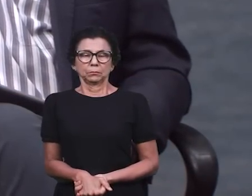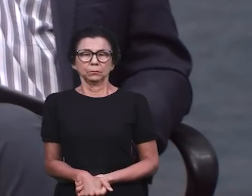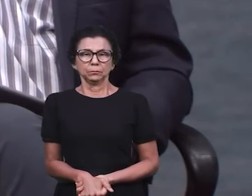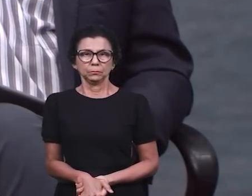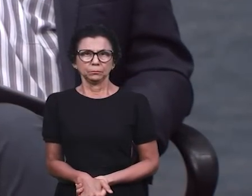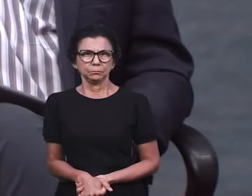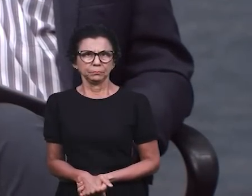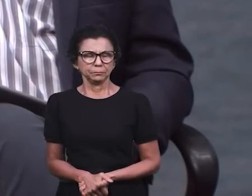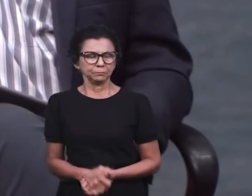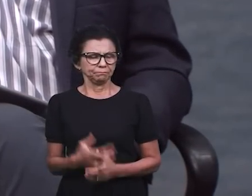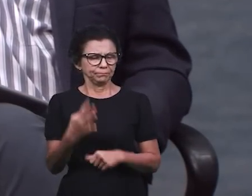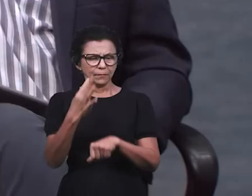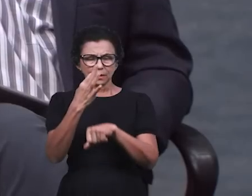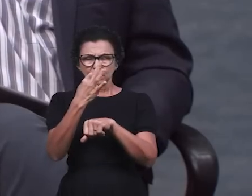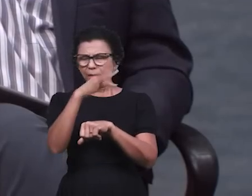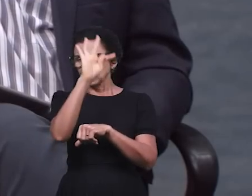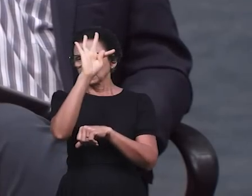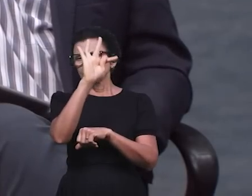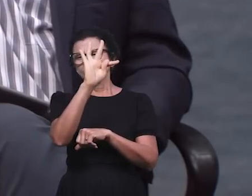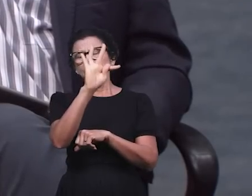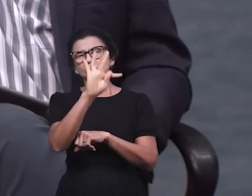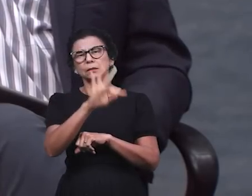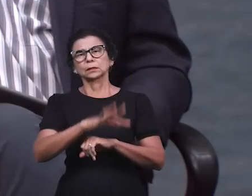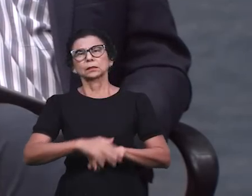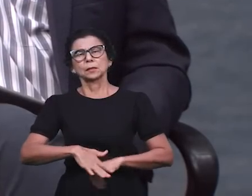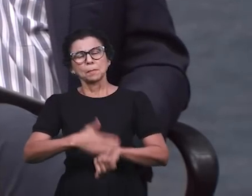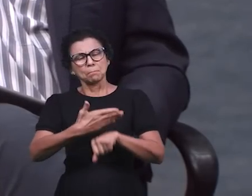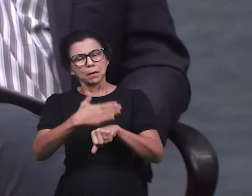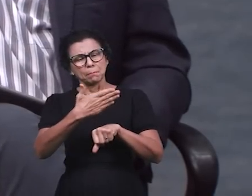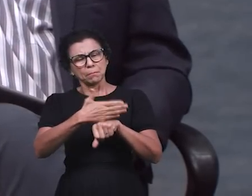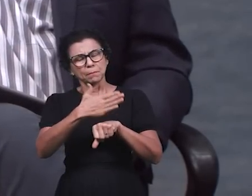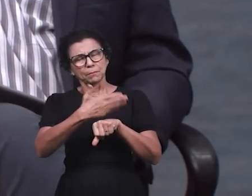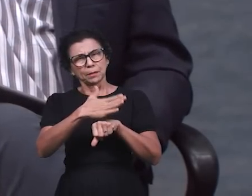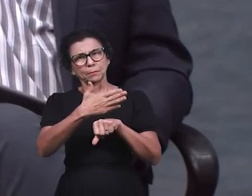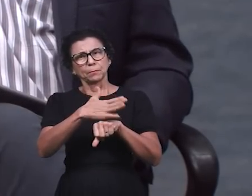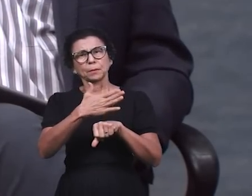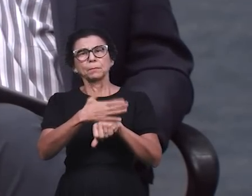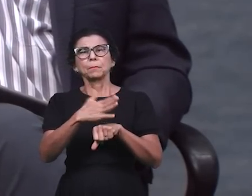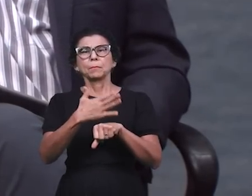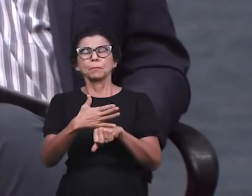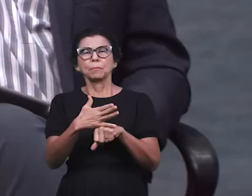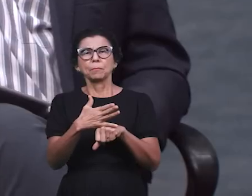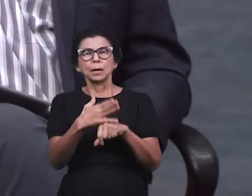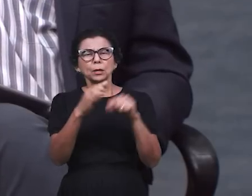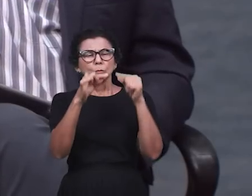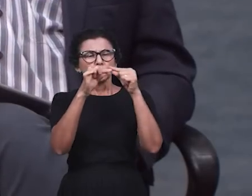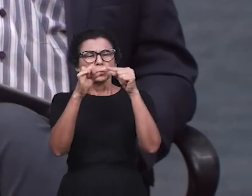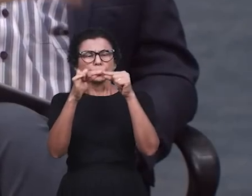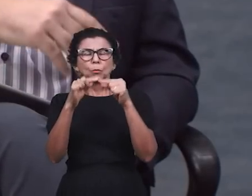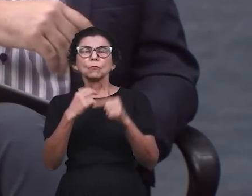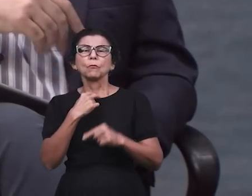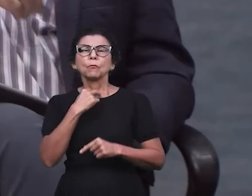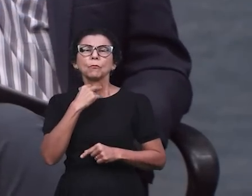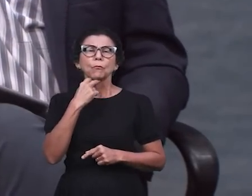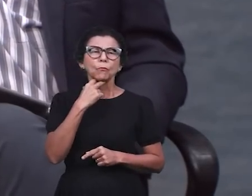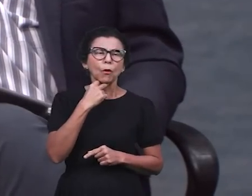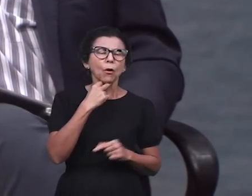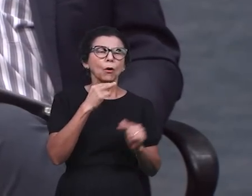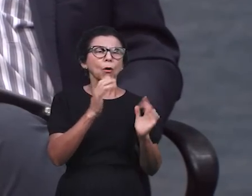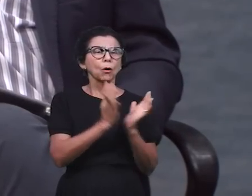São tecnicamente bem ensaiados, bem entoados, tanto vocal